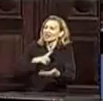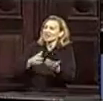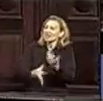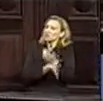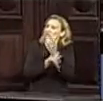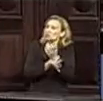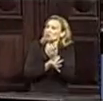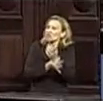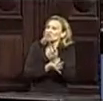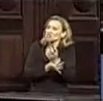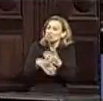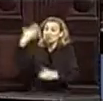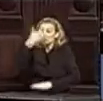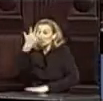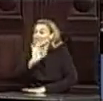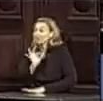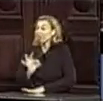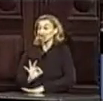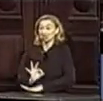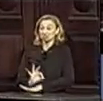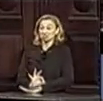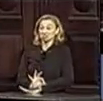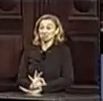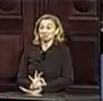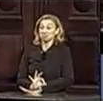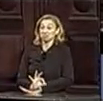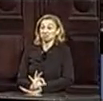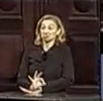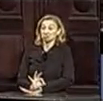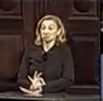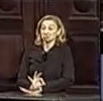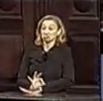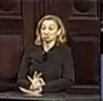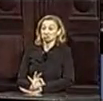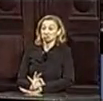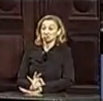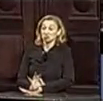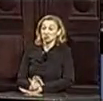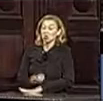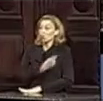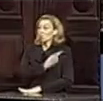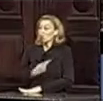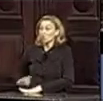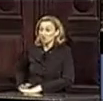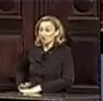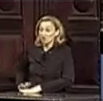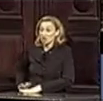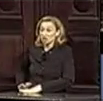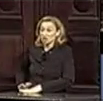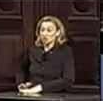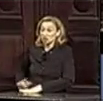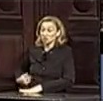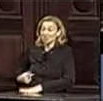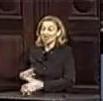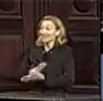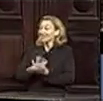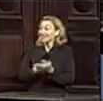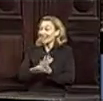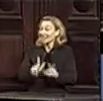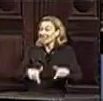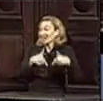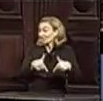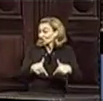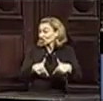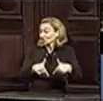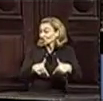e não têm o retorno do serviço prestado. Ora, porque o governo não recolhe aquilo que foi descontado, também